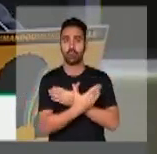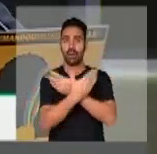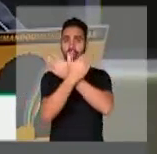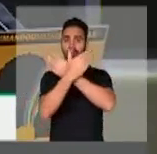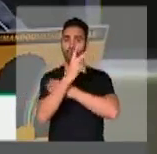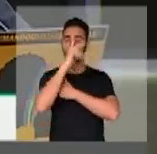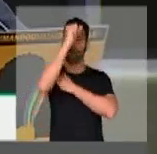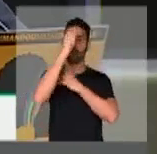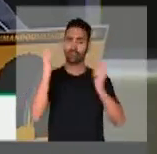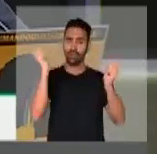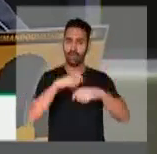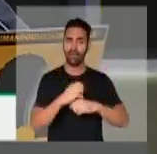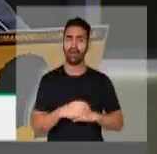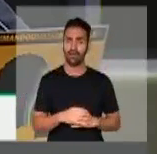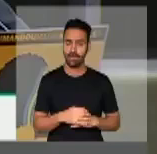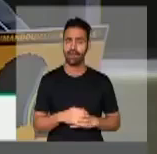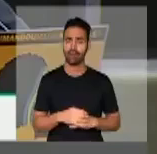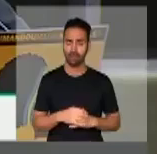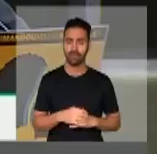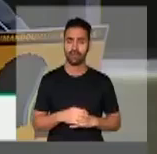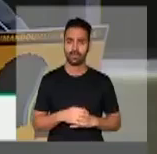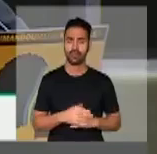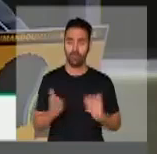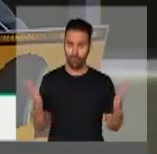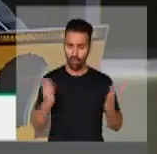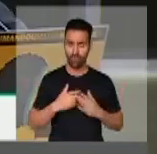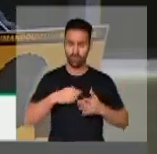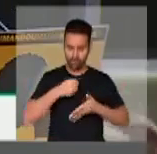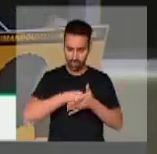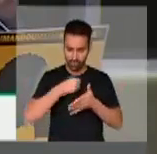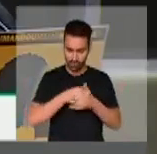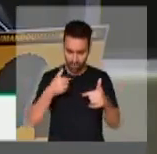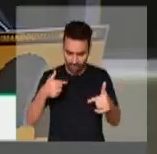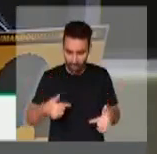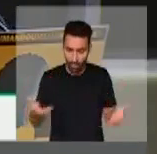exercermos do poder de ancorar no presente esse futuro,